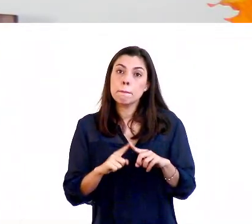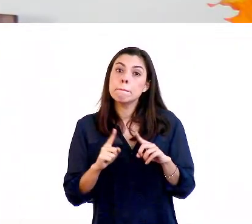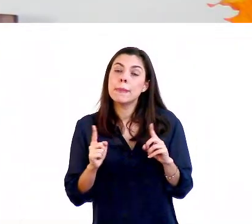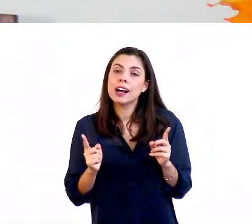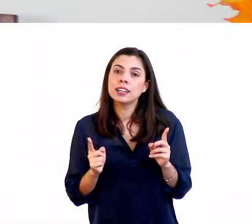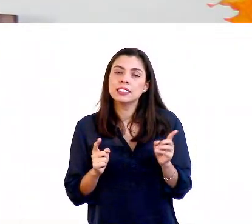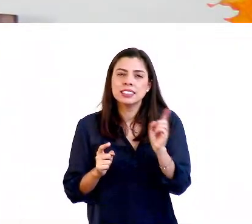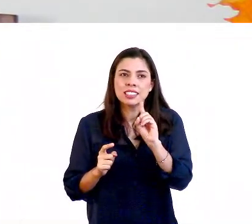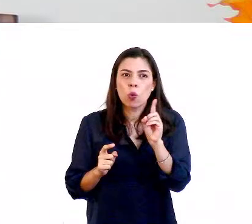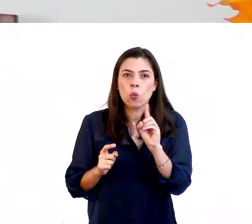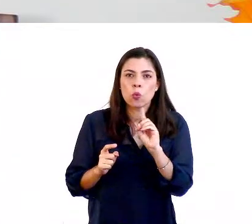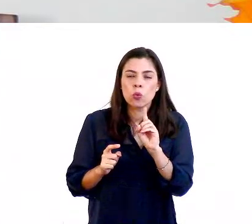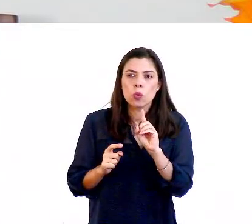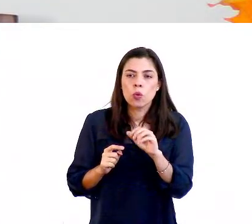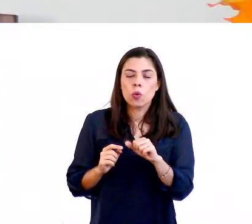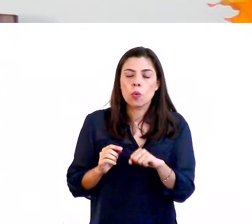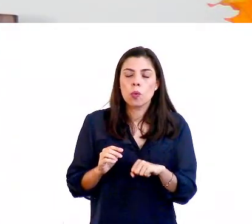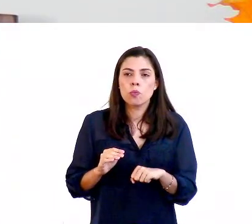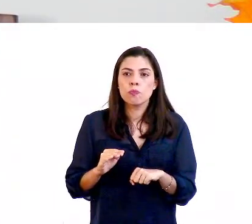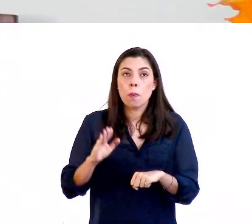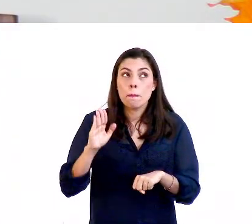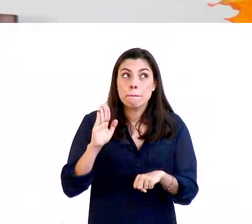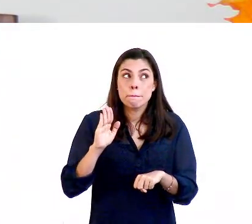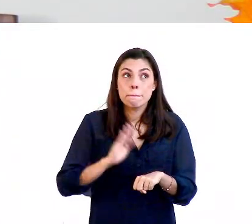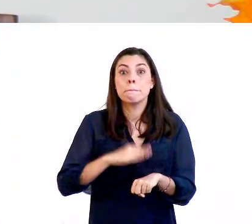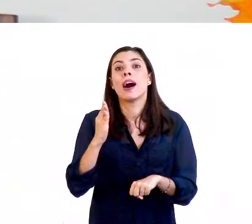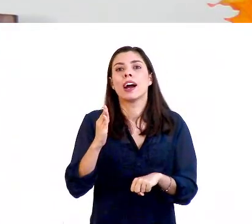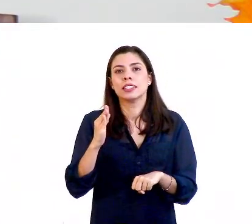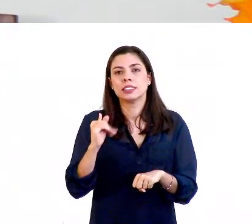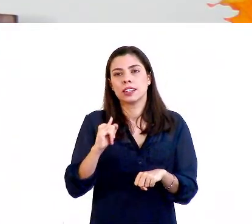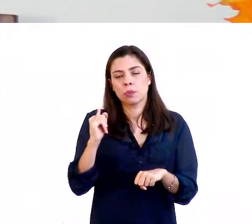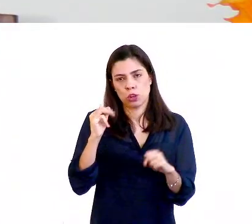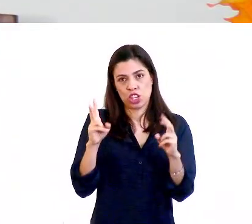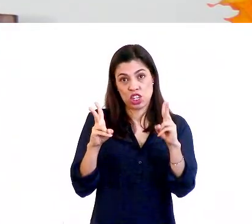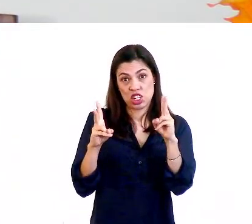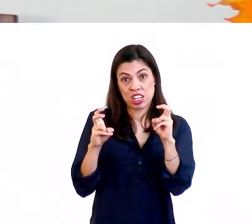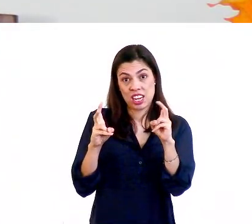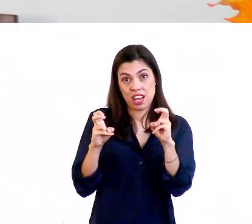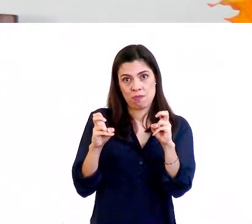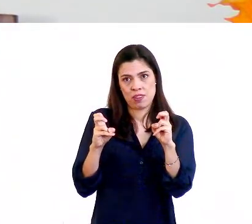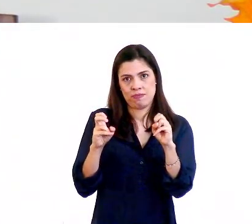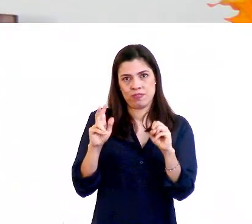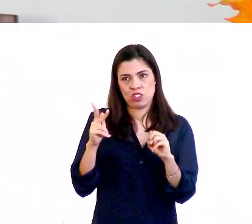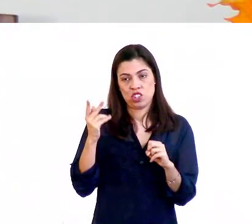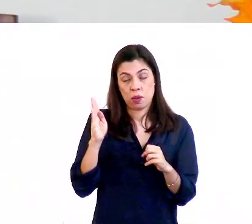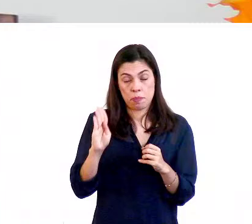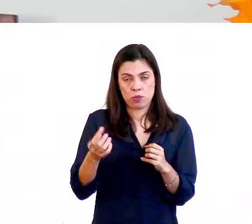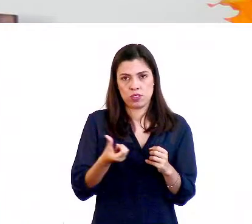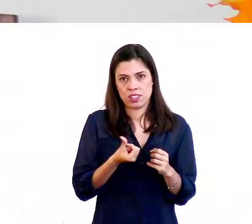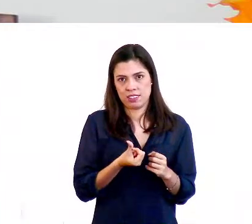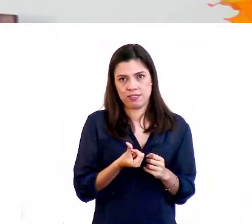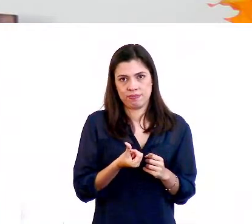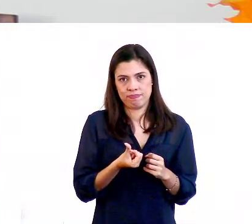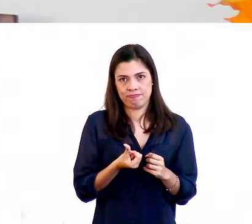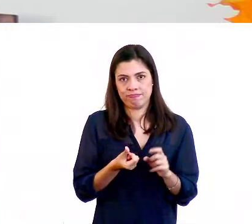O assunto principal de Hebreus 6 é justamente o oposto.